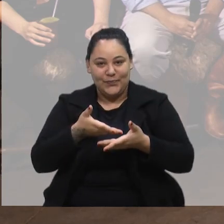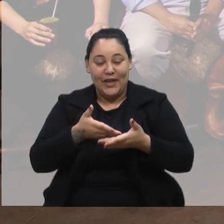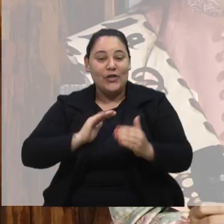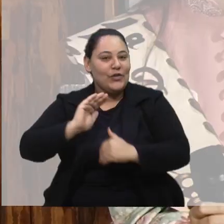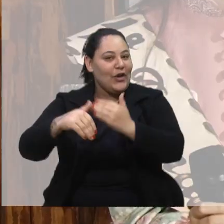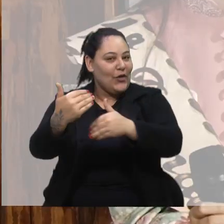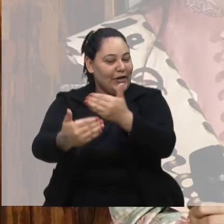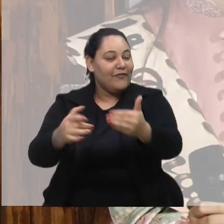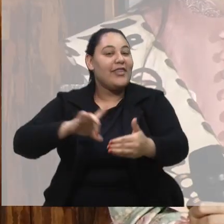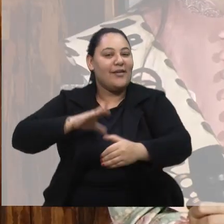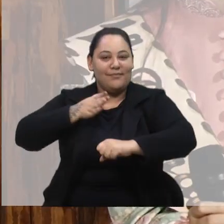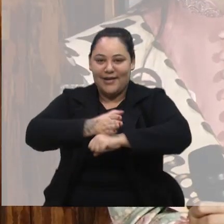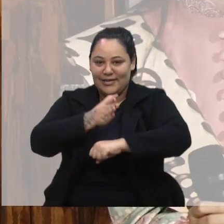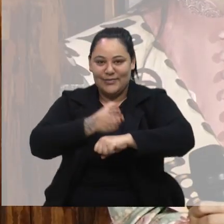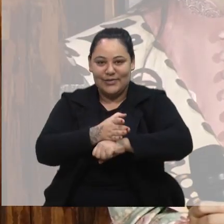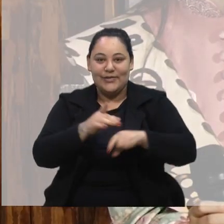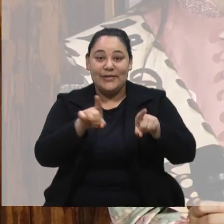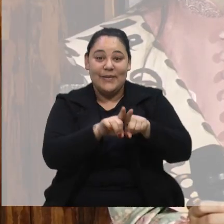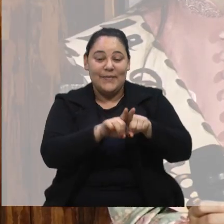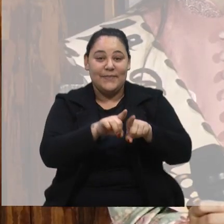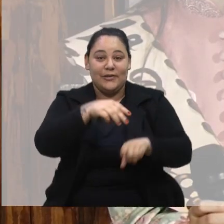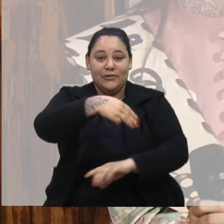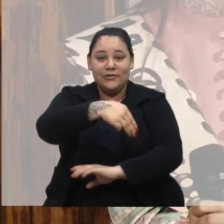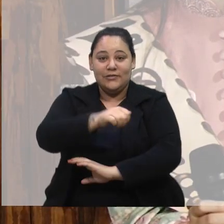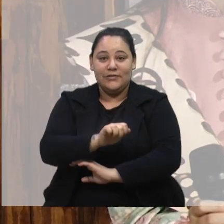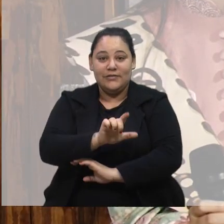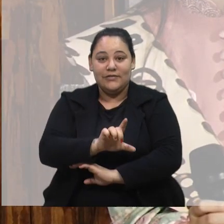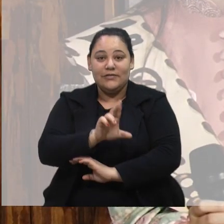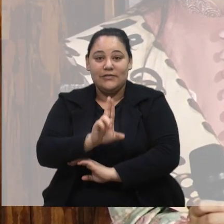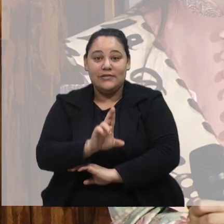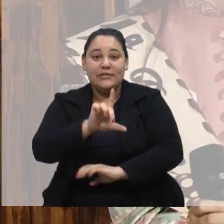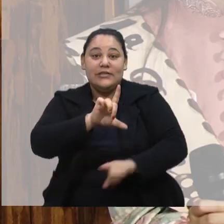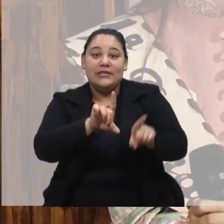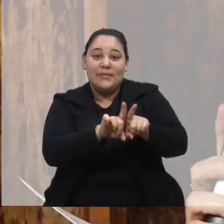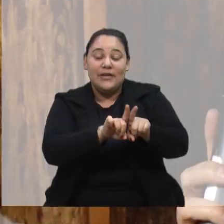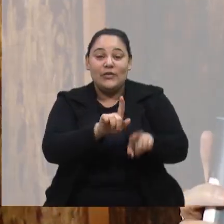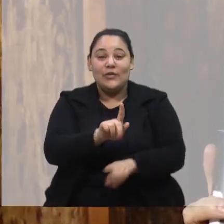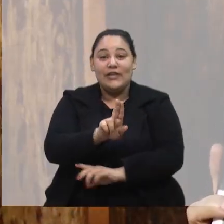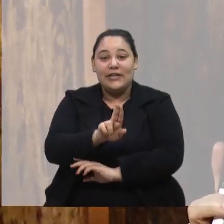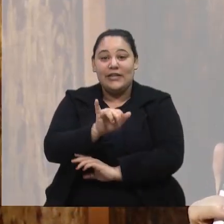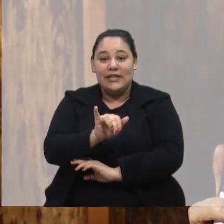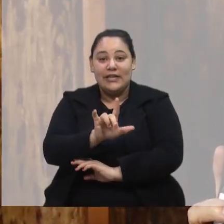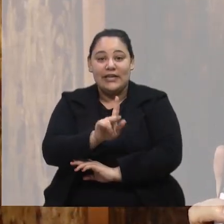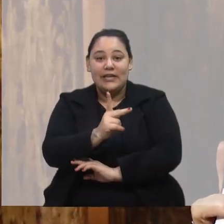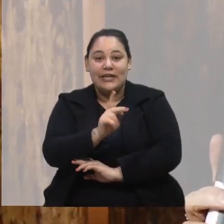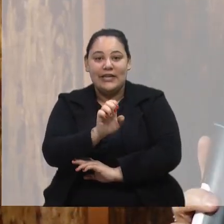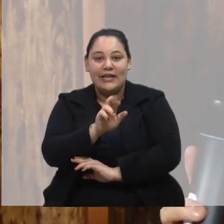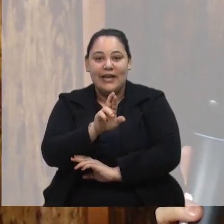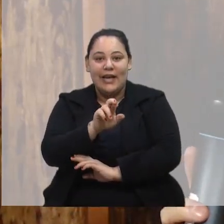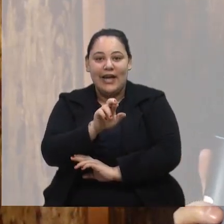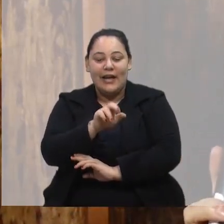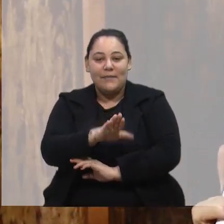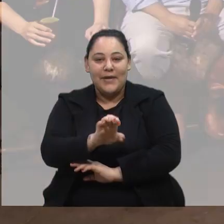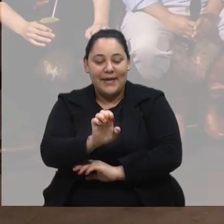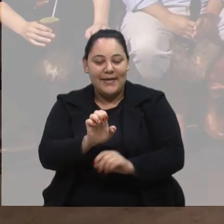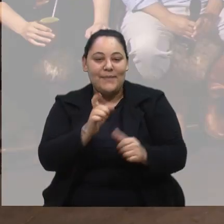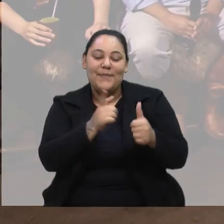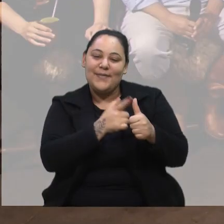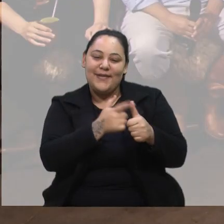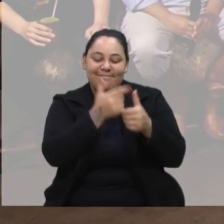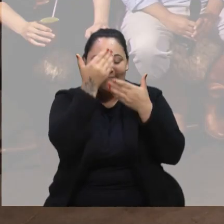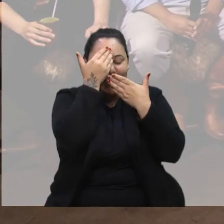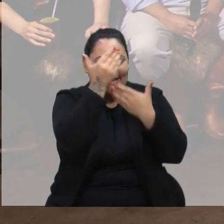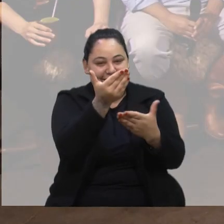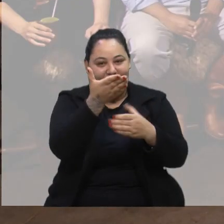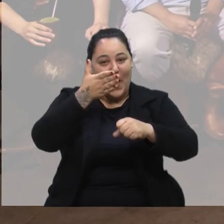ter a participação da Malu Mariani e também do Guilherme Rovieira. Primeiro, eu agradeço, né, a participação de